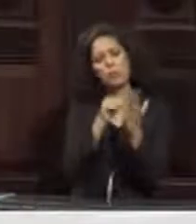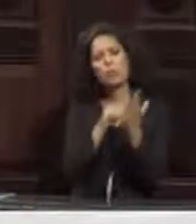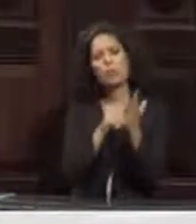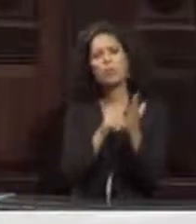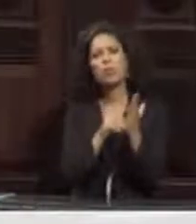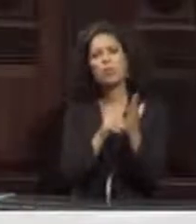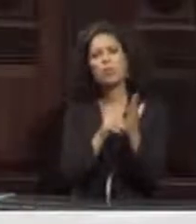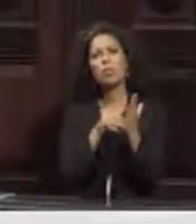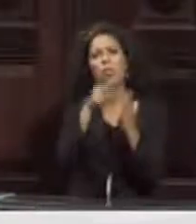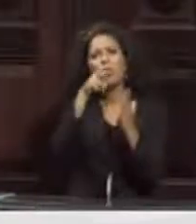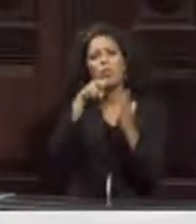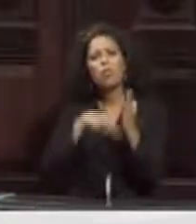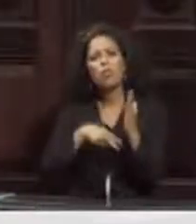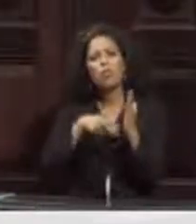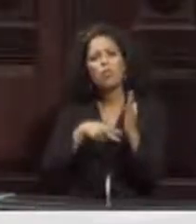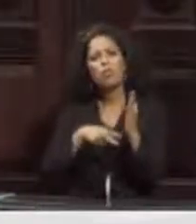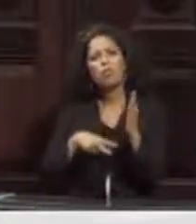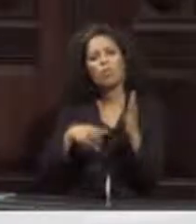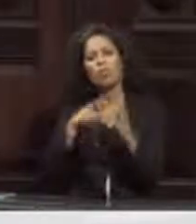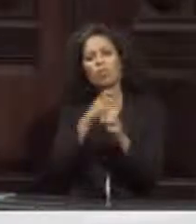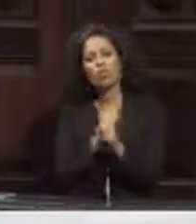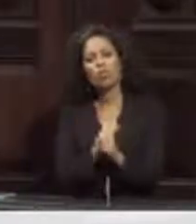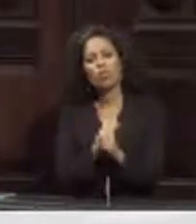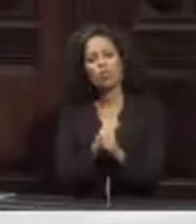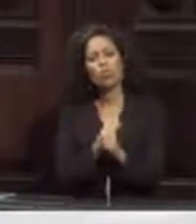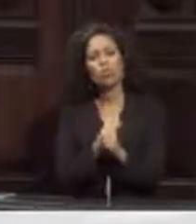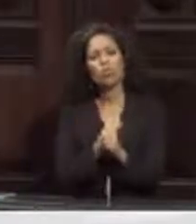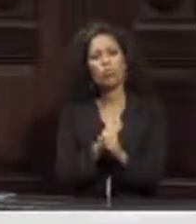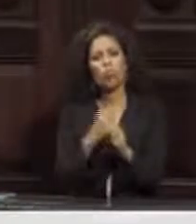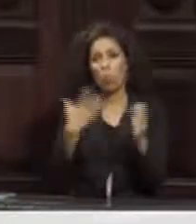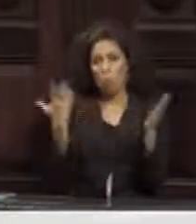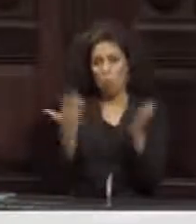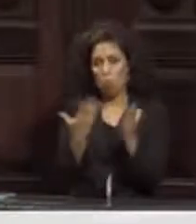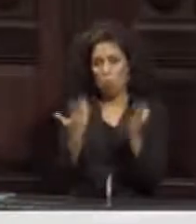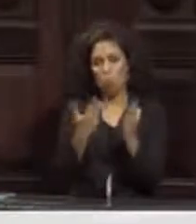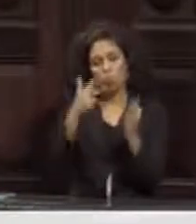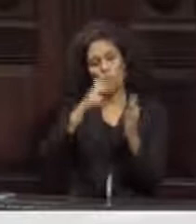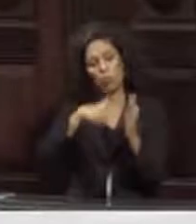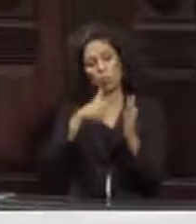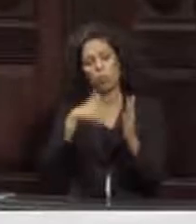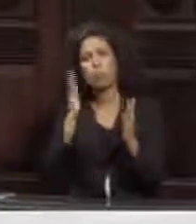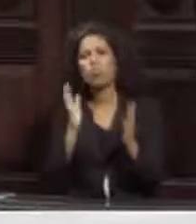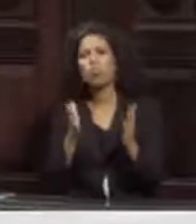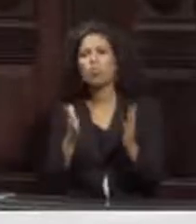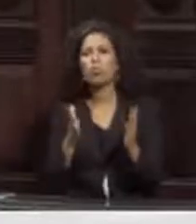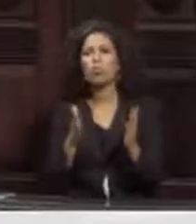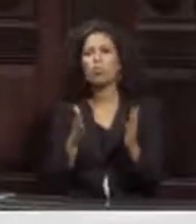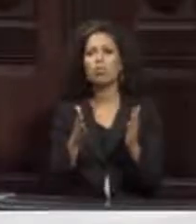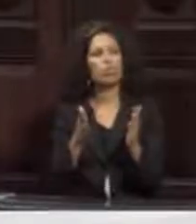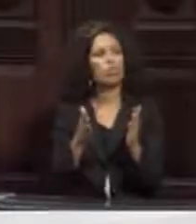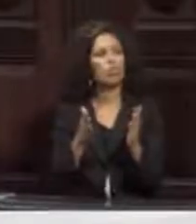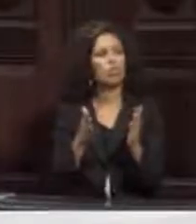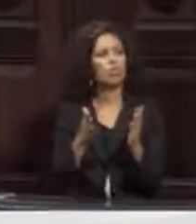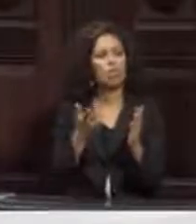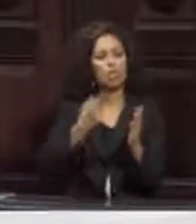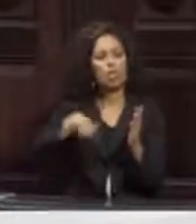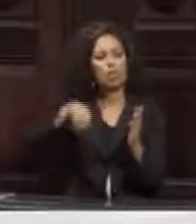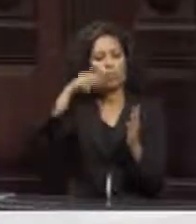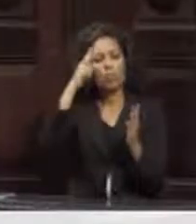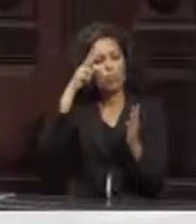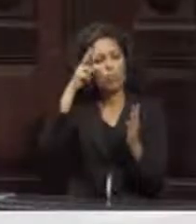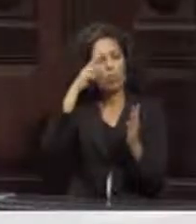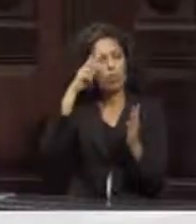já trazidos aqui, na data de hoje, por outros parlamentares, nos lembram que